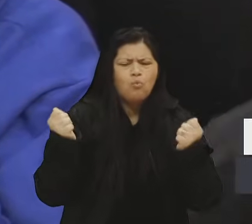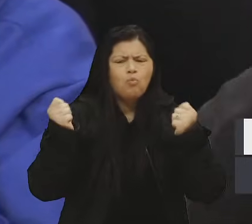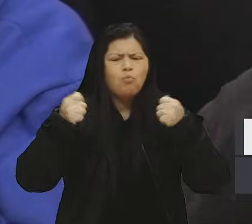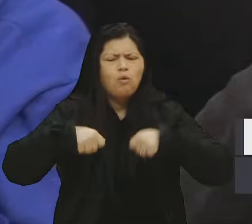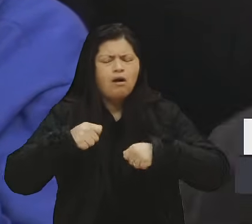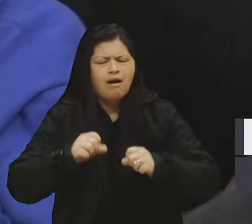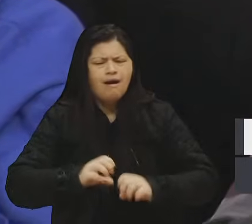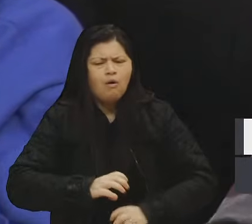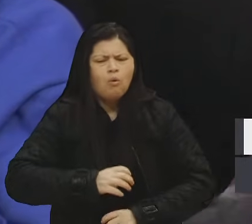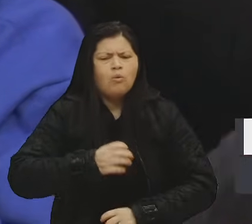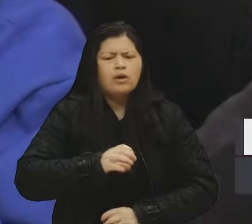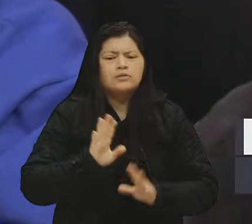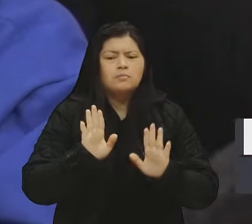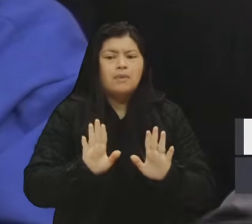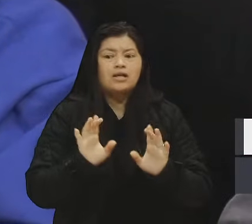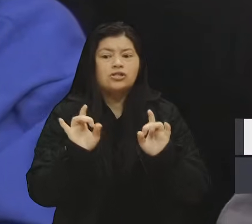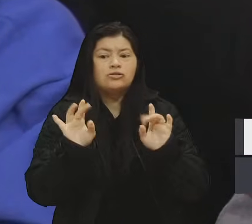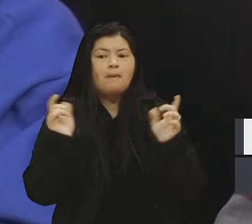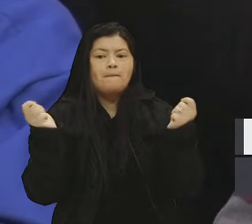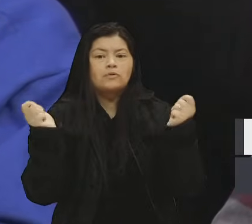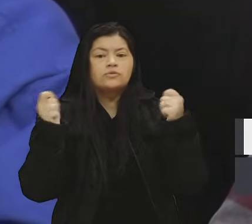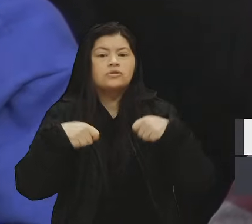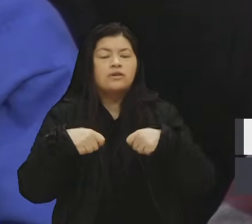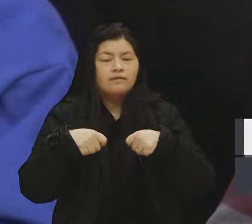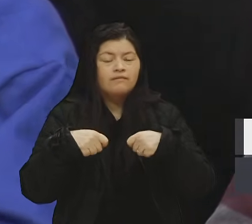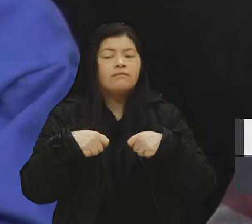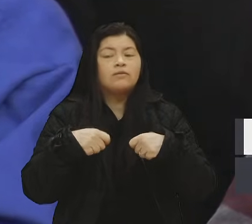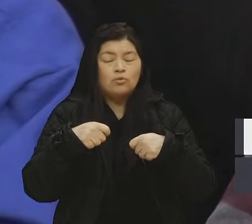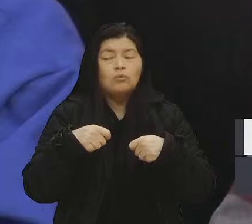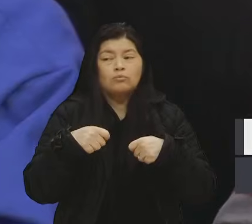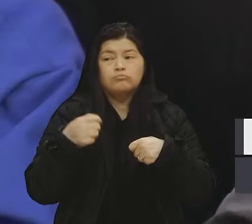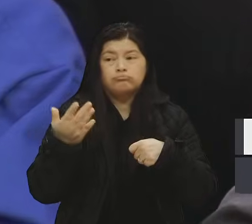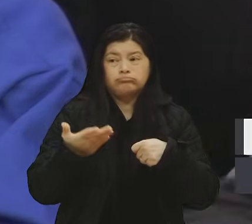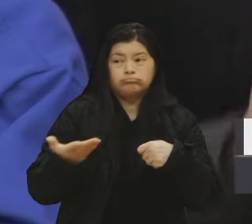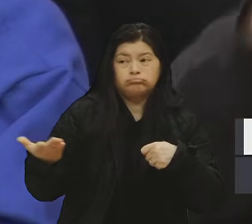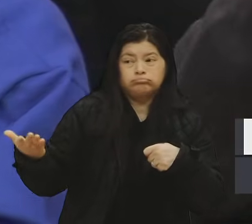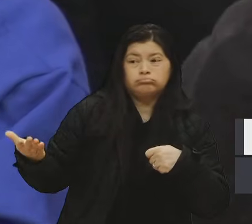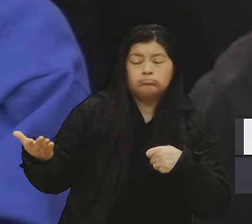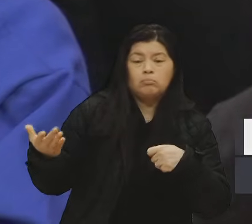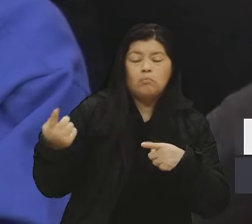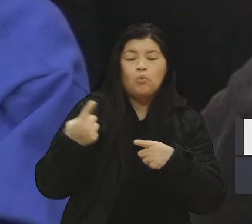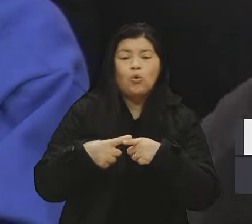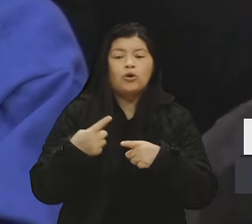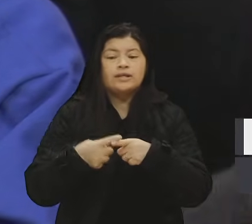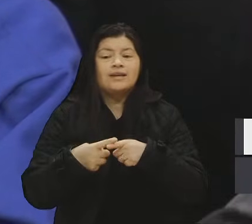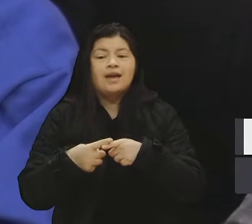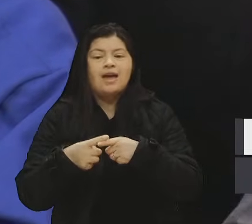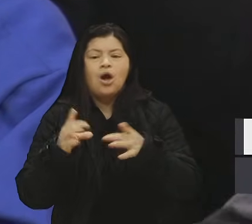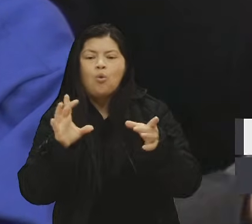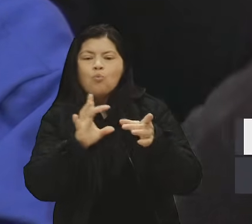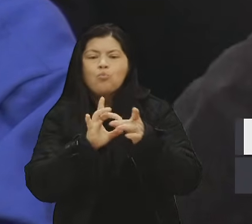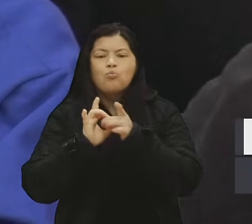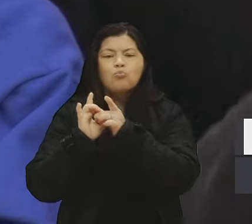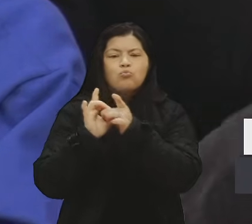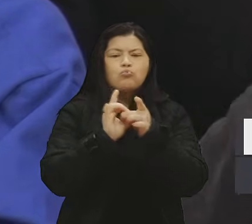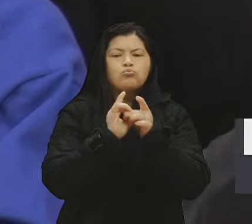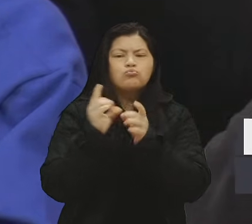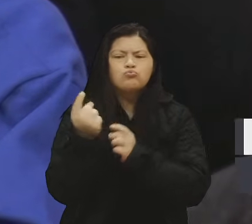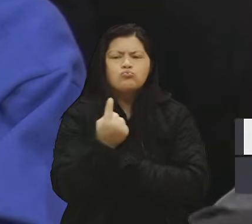coragem que só foi possível, companheiras, companheiros e camaradas, devido à unidade.